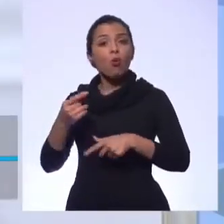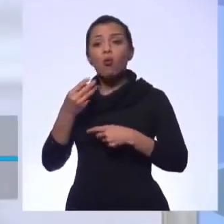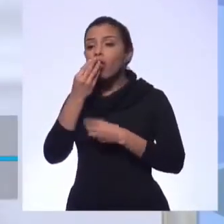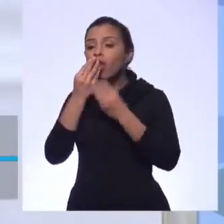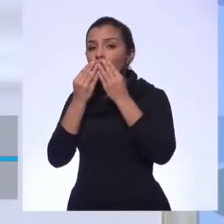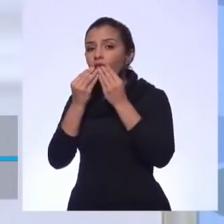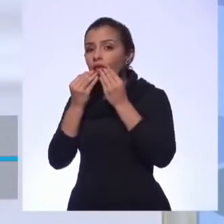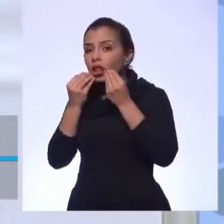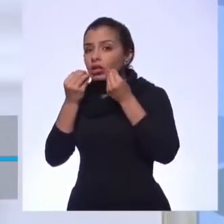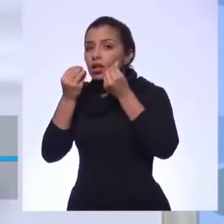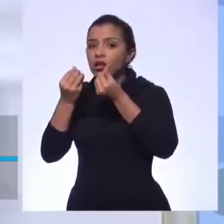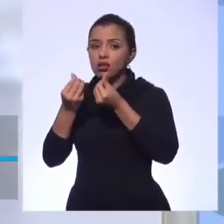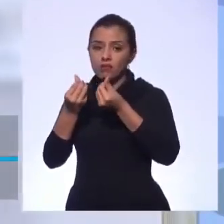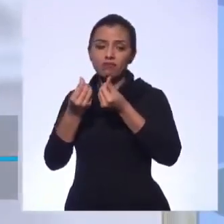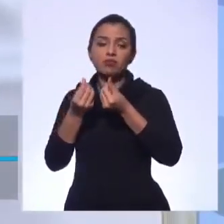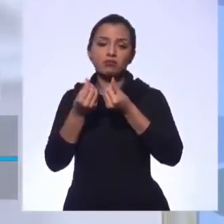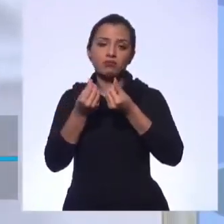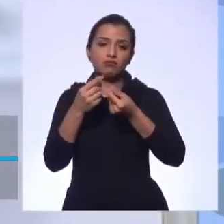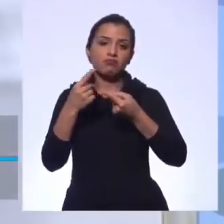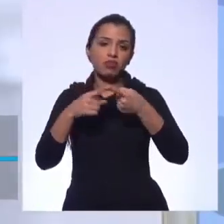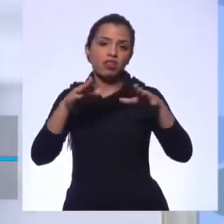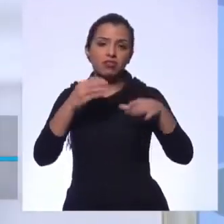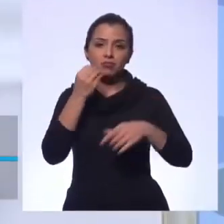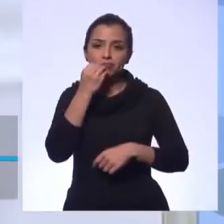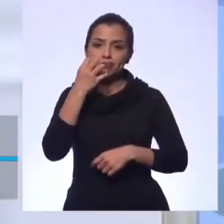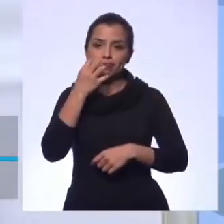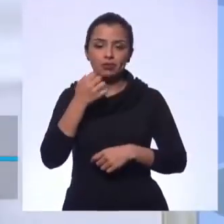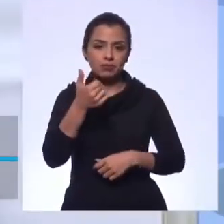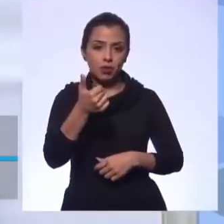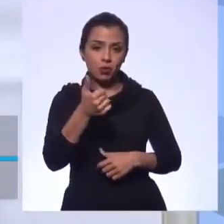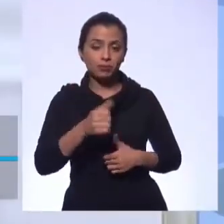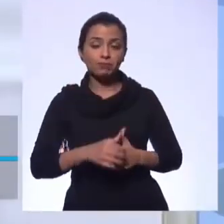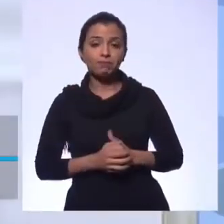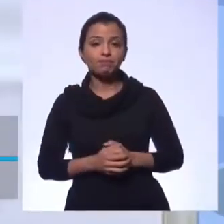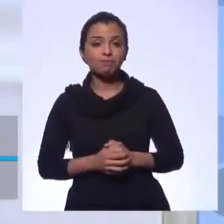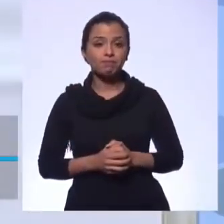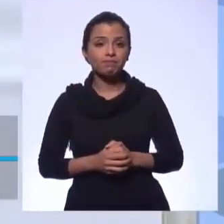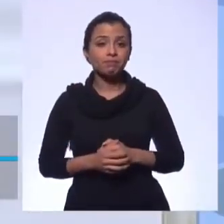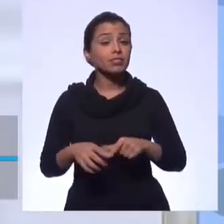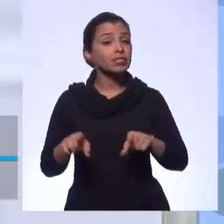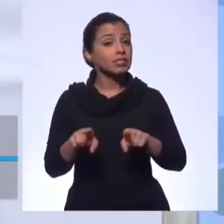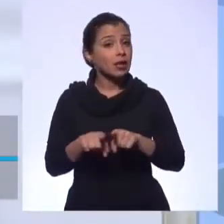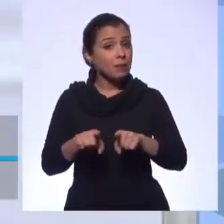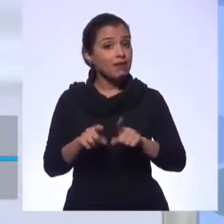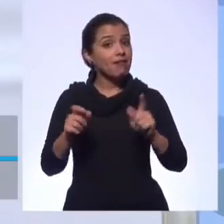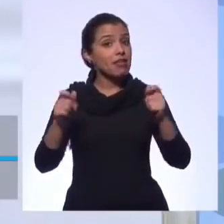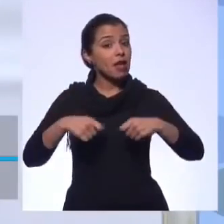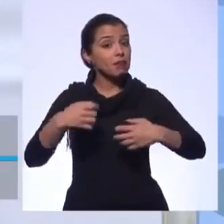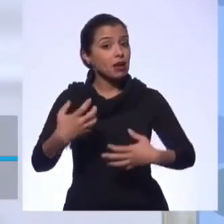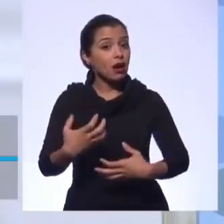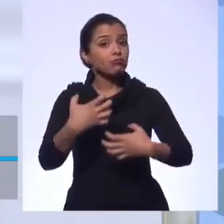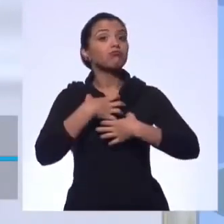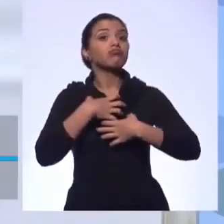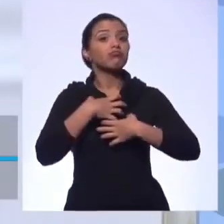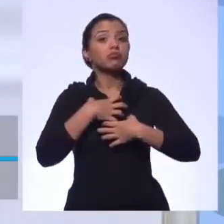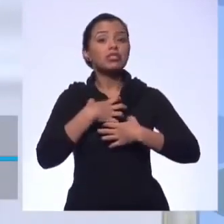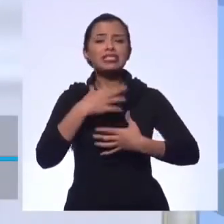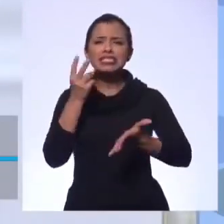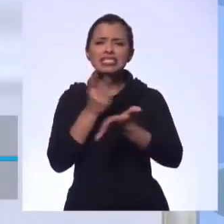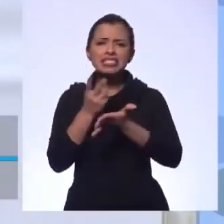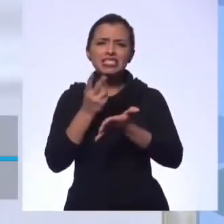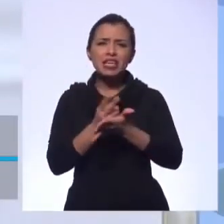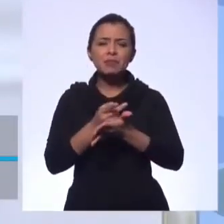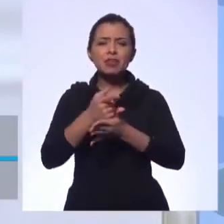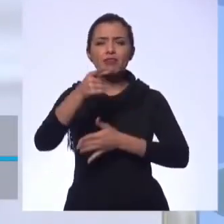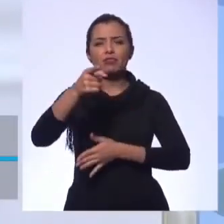herpes, né, que vai atacar o lábio, etc e tal. Tá bom? E ela, normalmente, esse vírus pode ficar incubado em você, e sempre que você tem